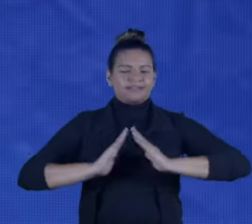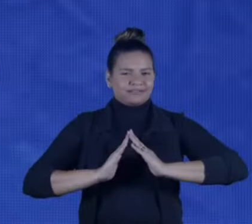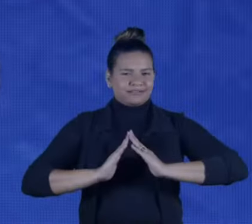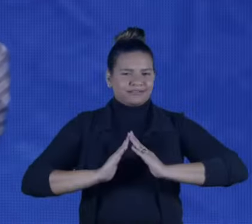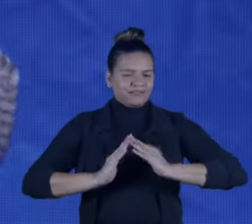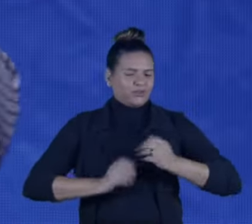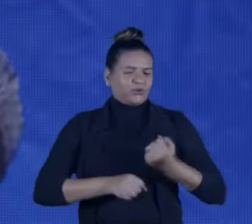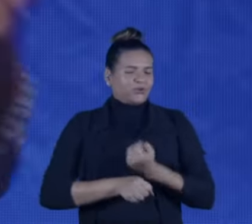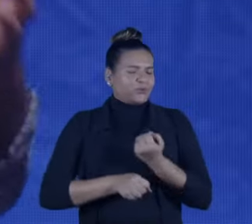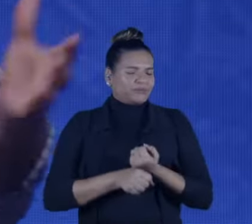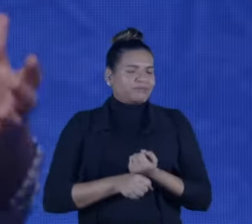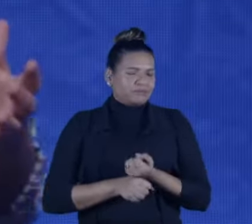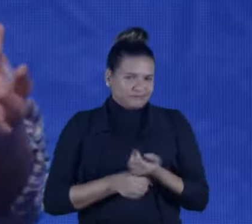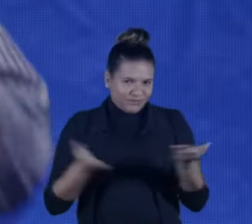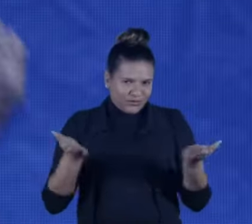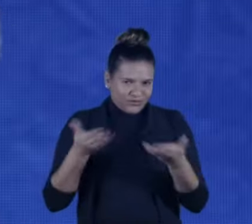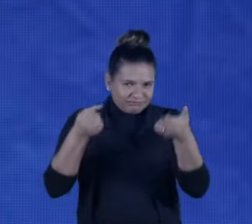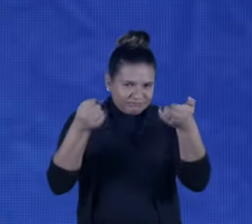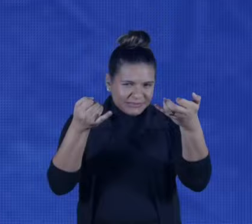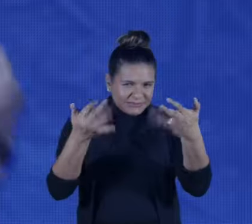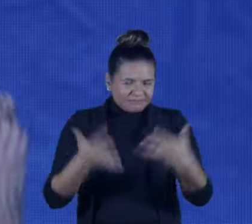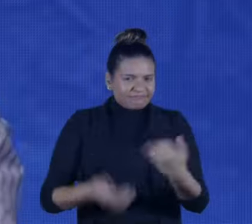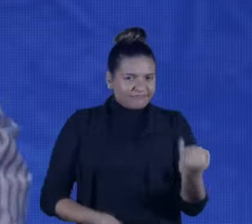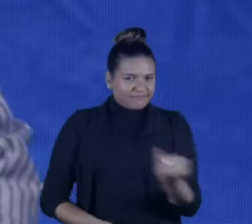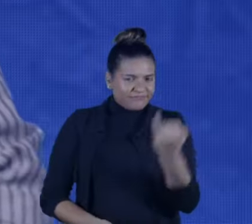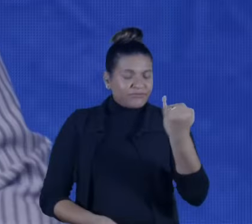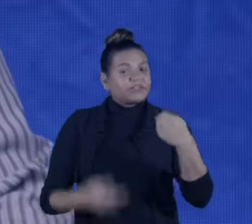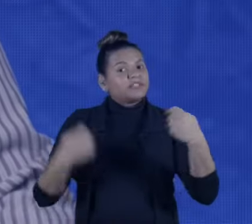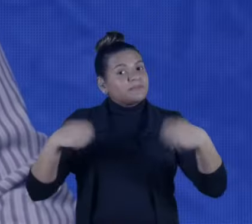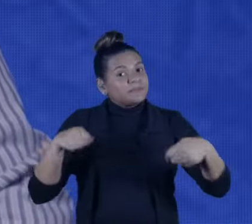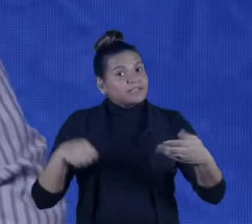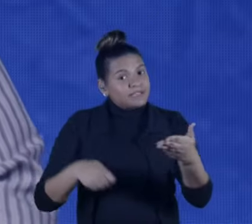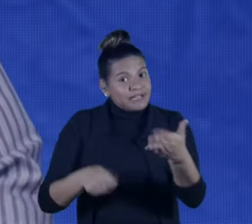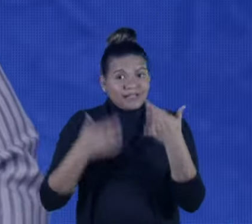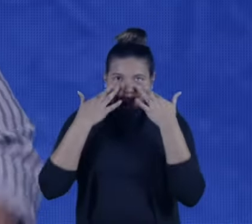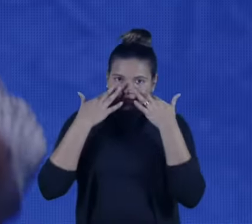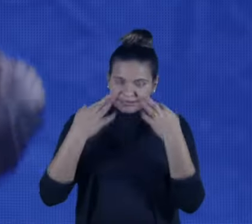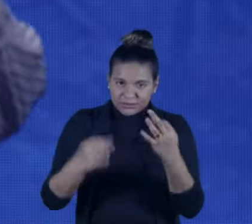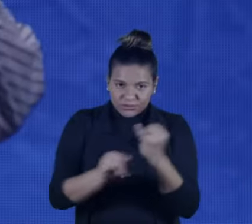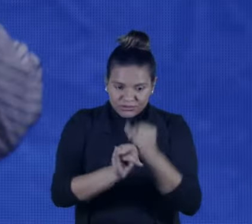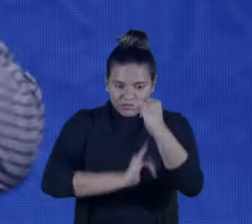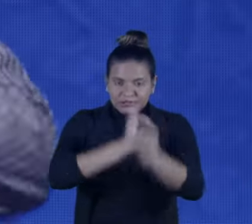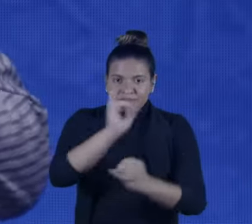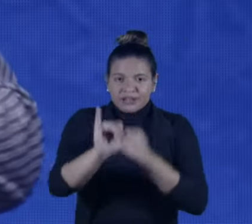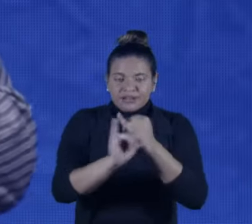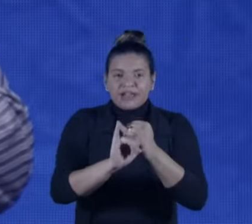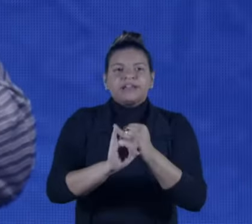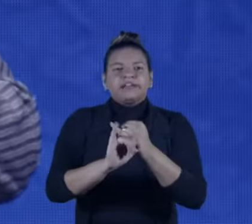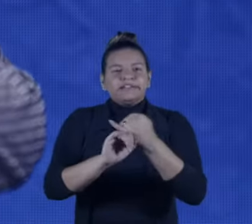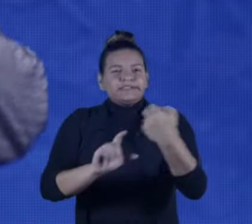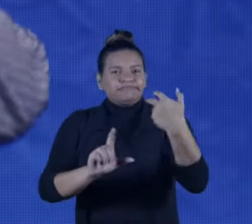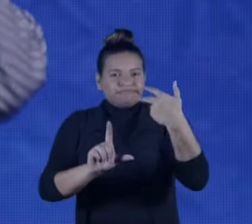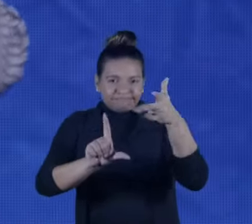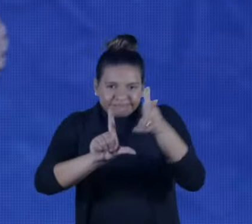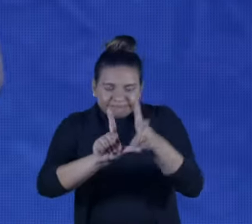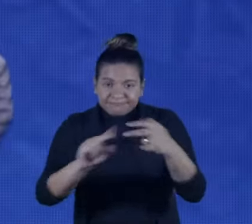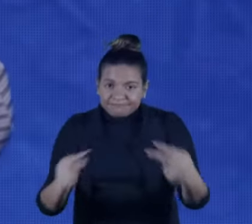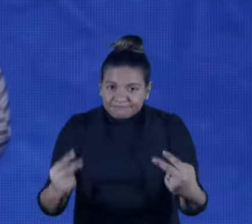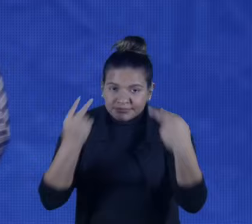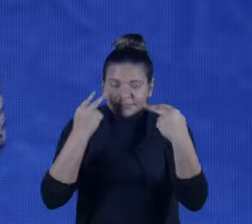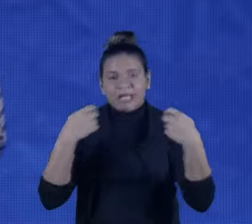tantas lições importantes aqui para a gente. Então eu quero dizer para você que está nos vendo pela internet, guarda no teu